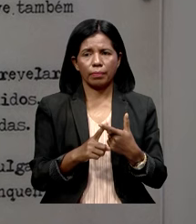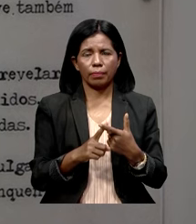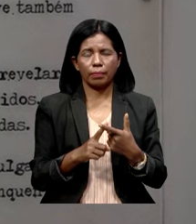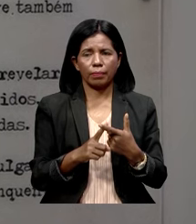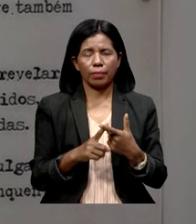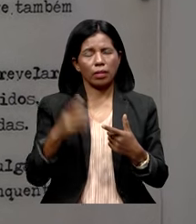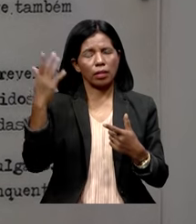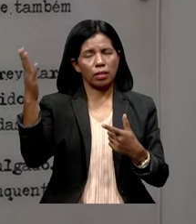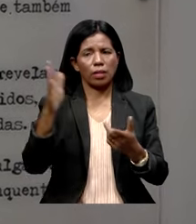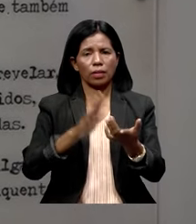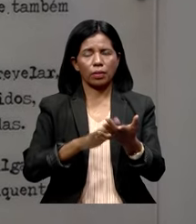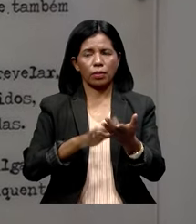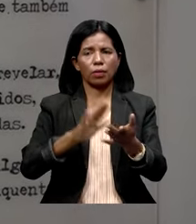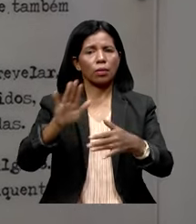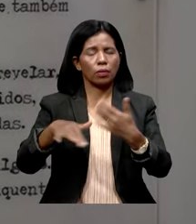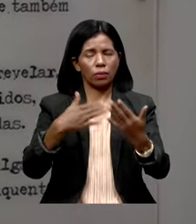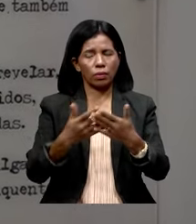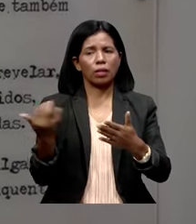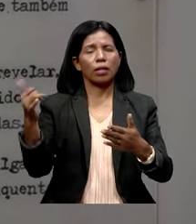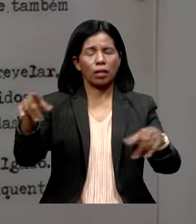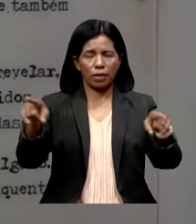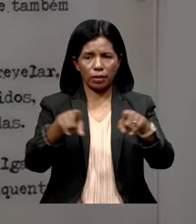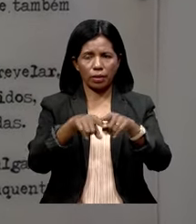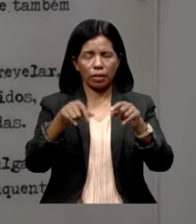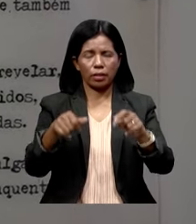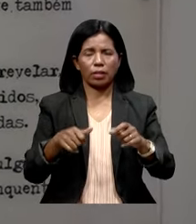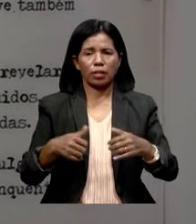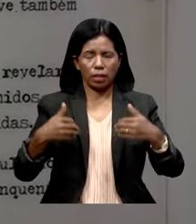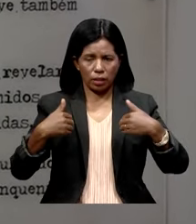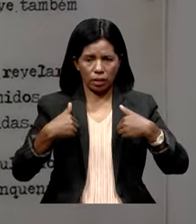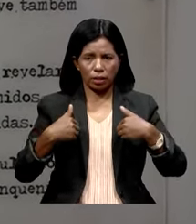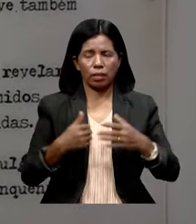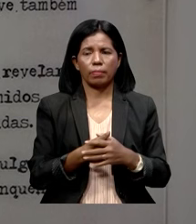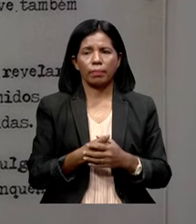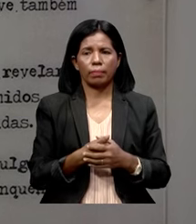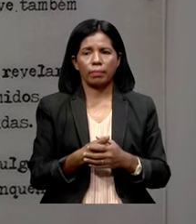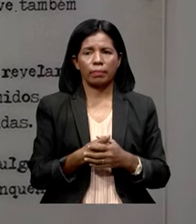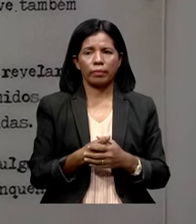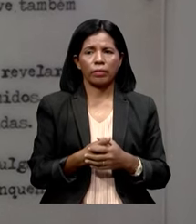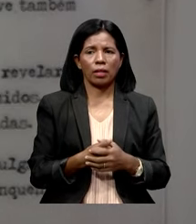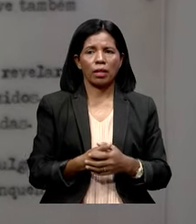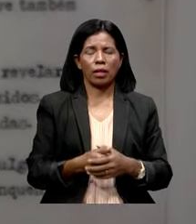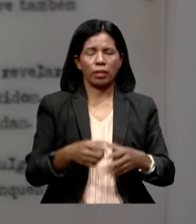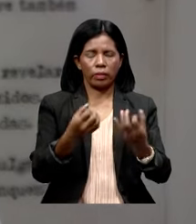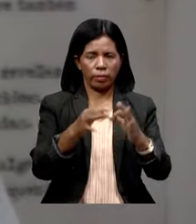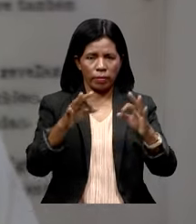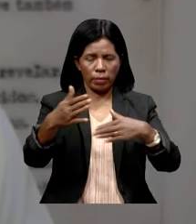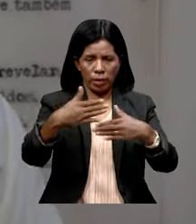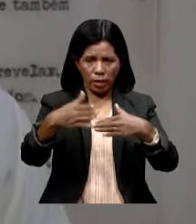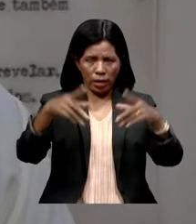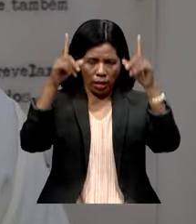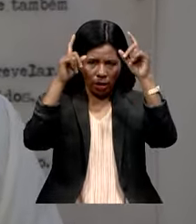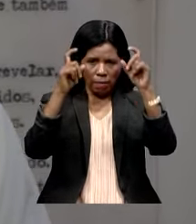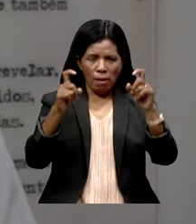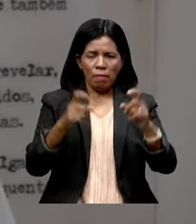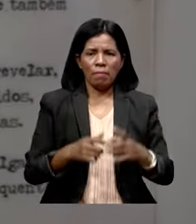e a escola Sira anezande quando e até ona agora dá um retinha, mas até termina dá um